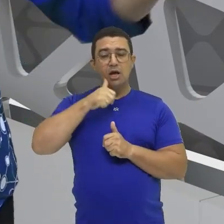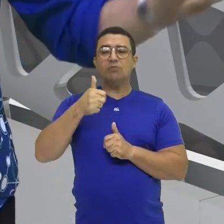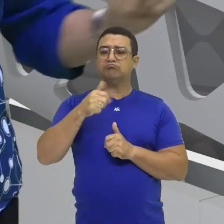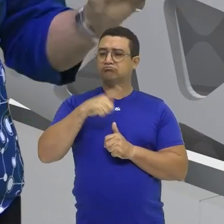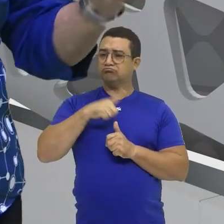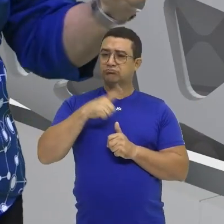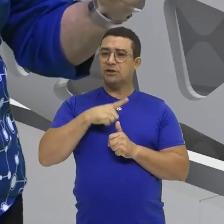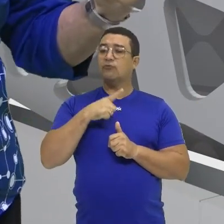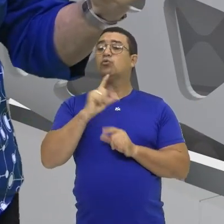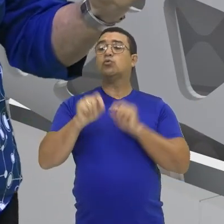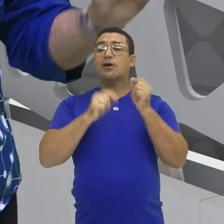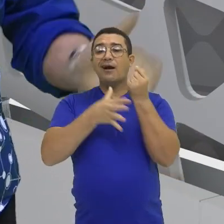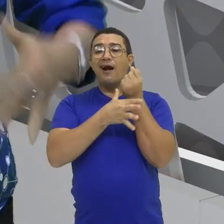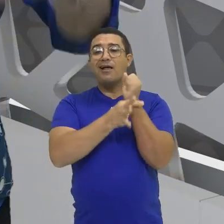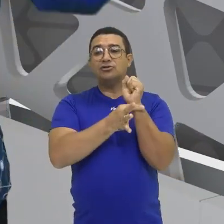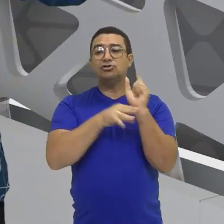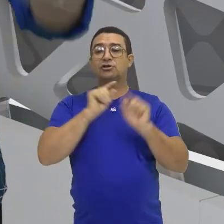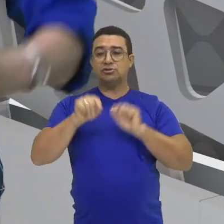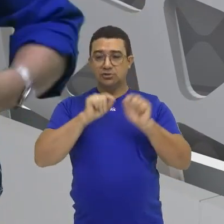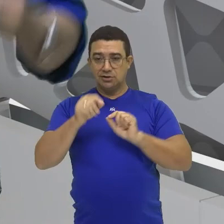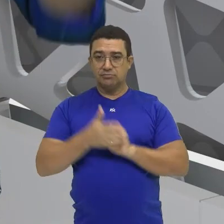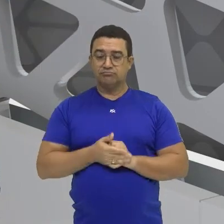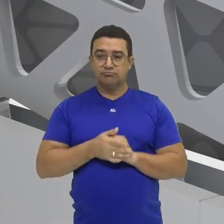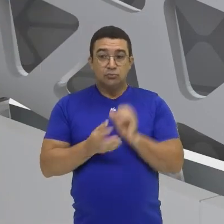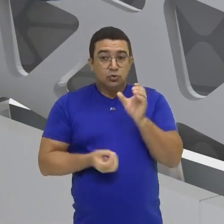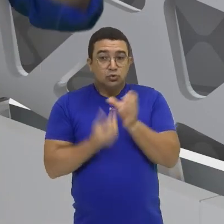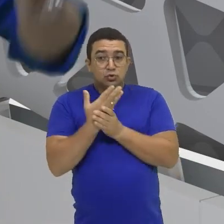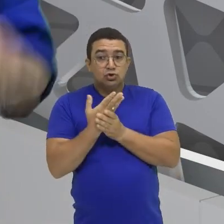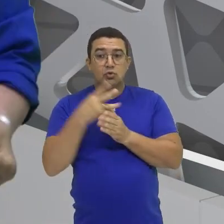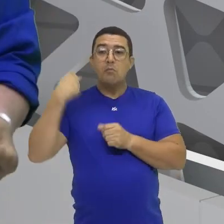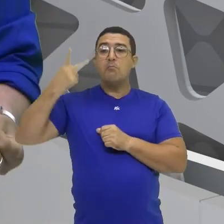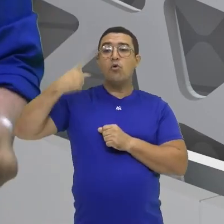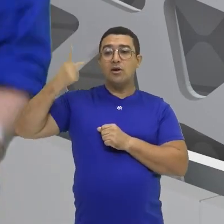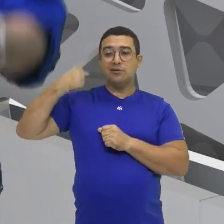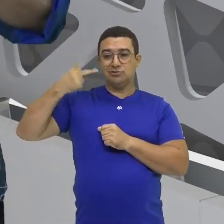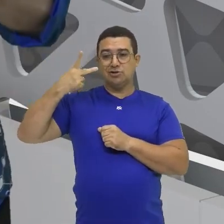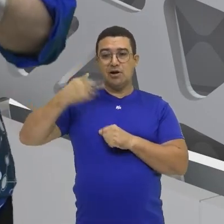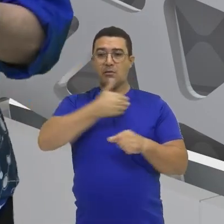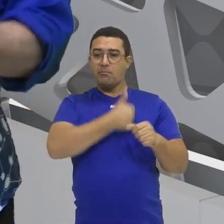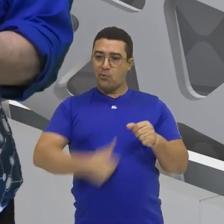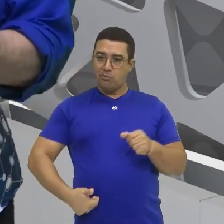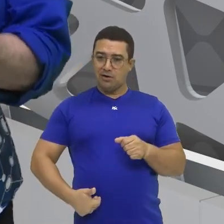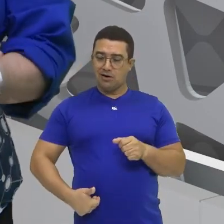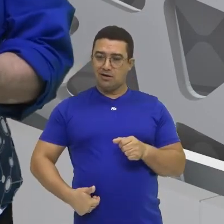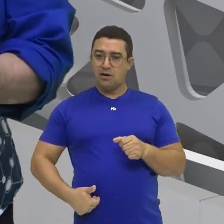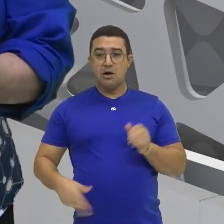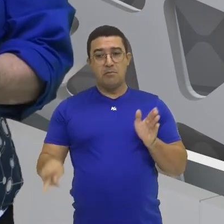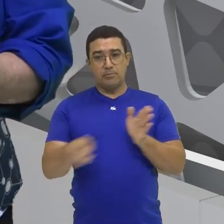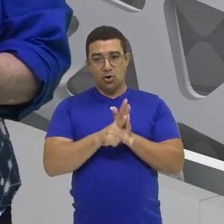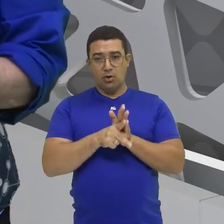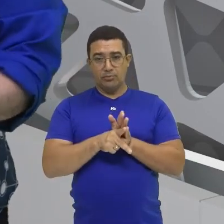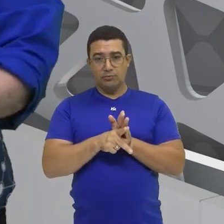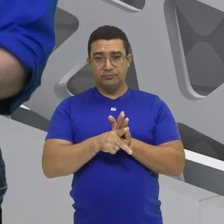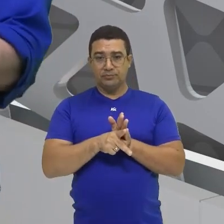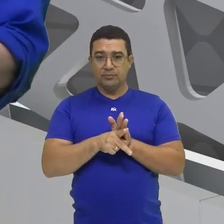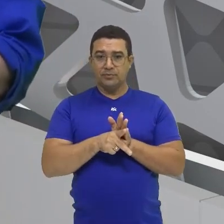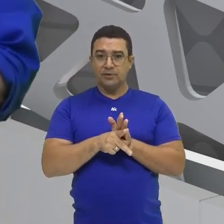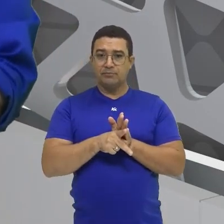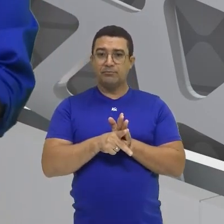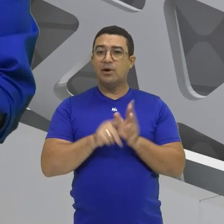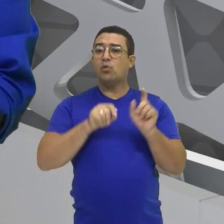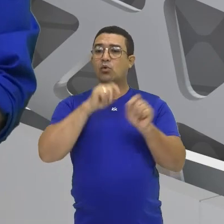Brasil. O que foi? Qual foi esse ganho? Foi a criação de políticas públicas referente o quê, amores da minha vida?